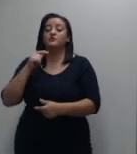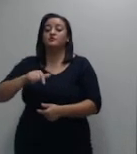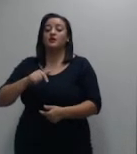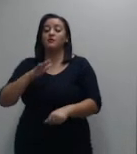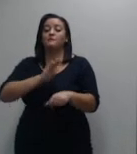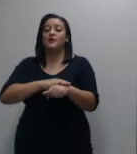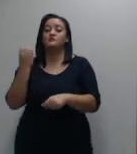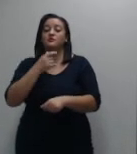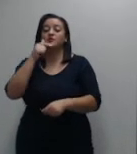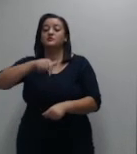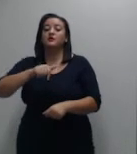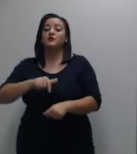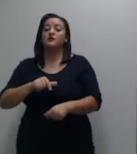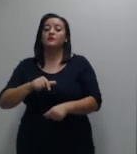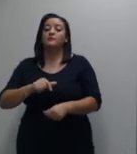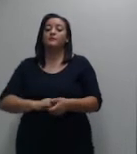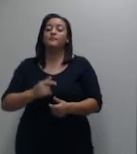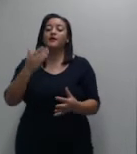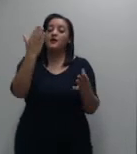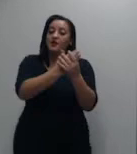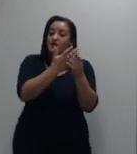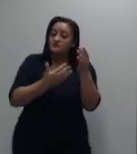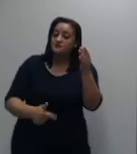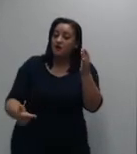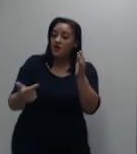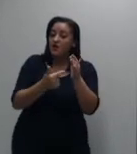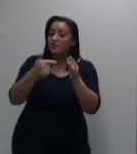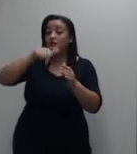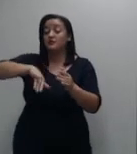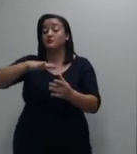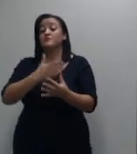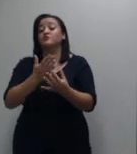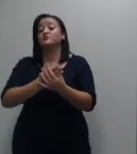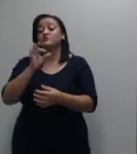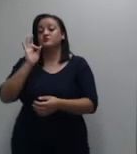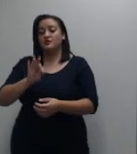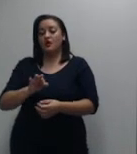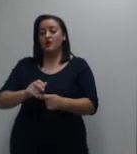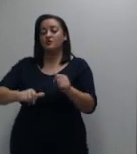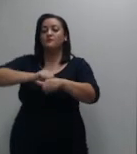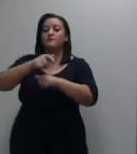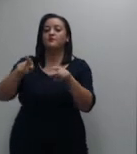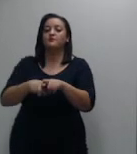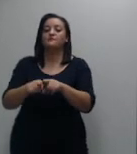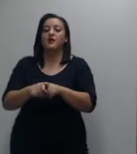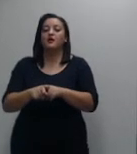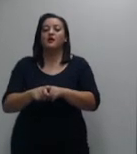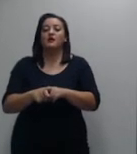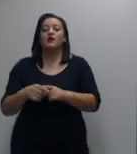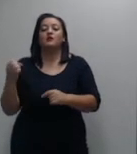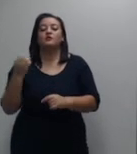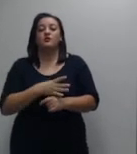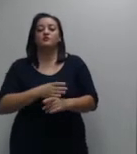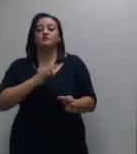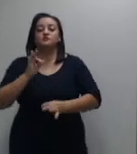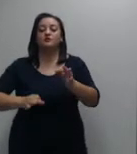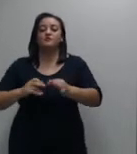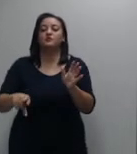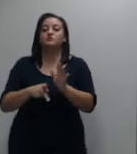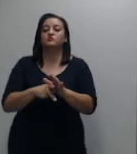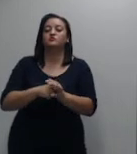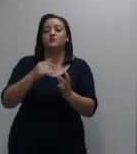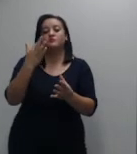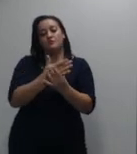fundamental é esses embargos de declaração nesse caso específico implica a reabertura do julgamento dos próprios embargos